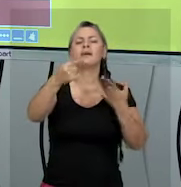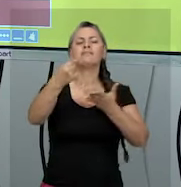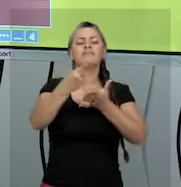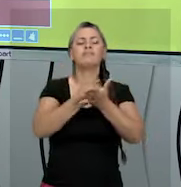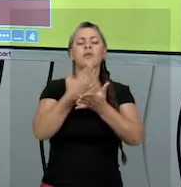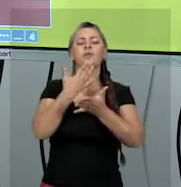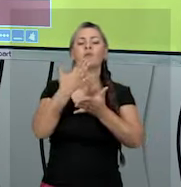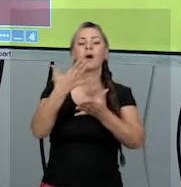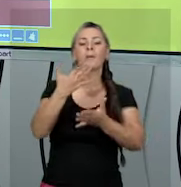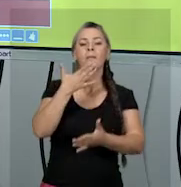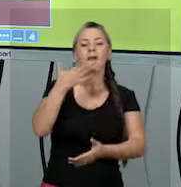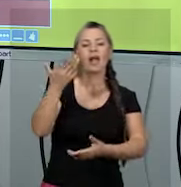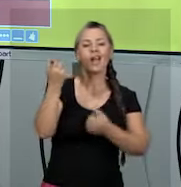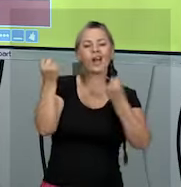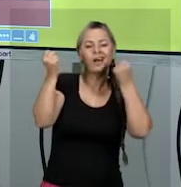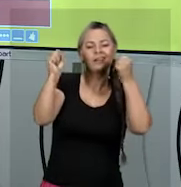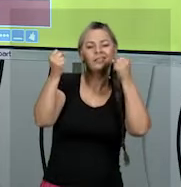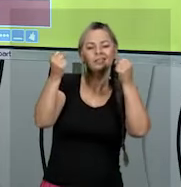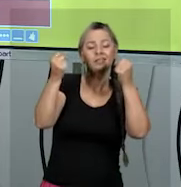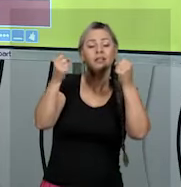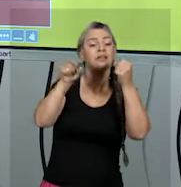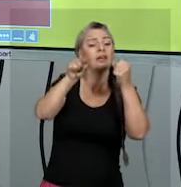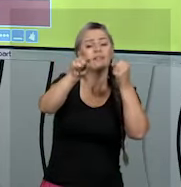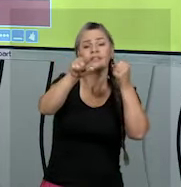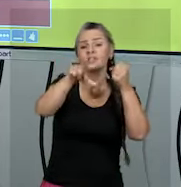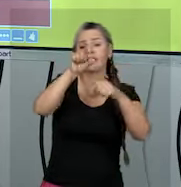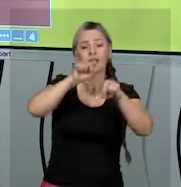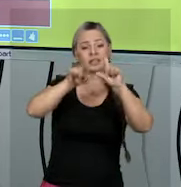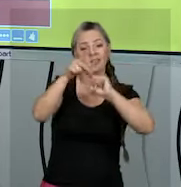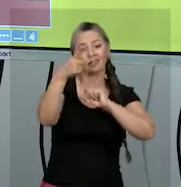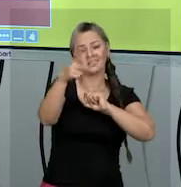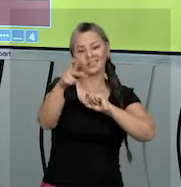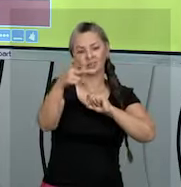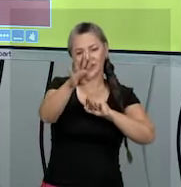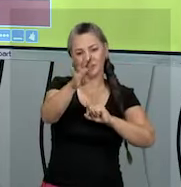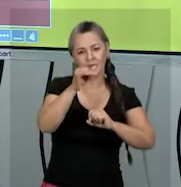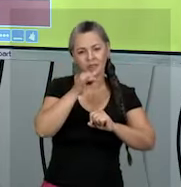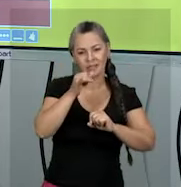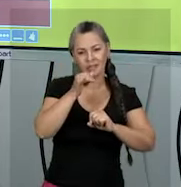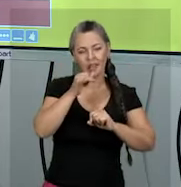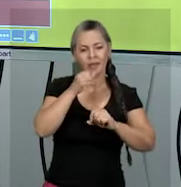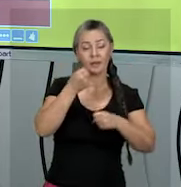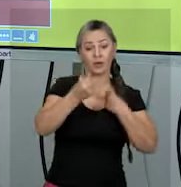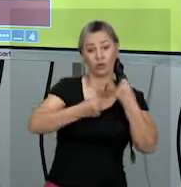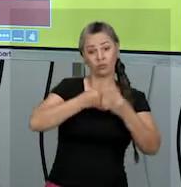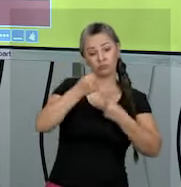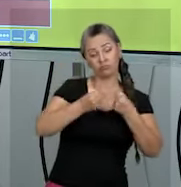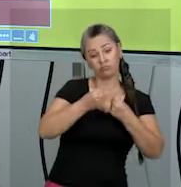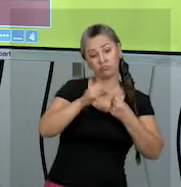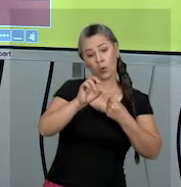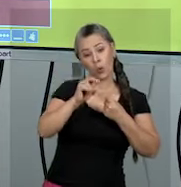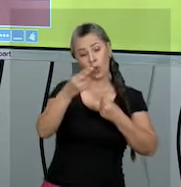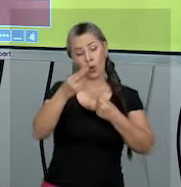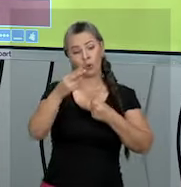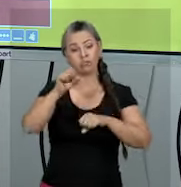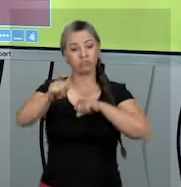gosta de andar de bicicleta, se você gosta de fazer caminhada, a que você gostar, faça toda